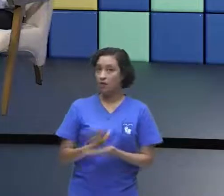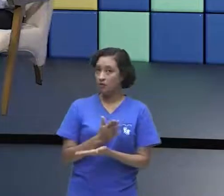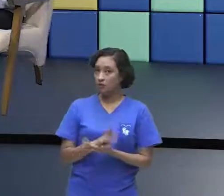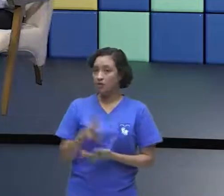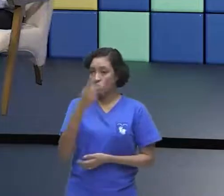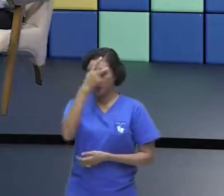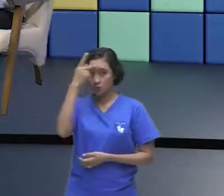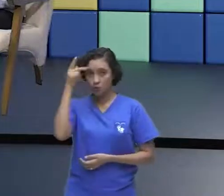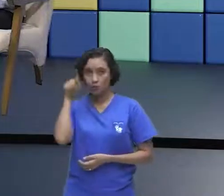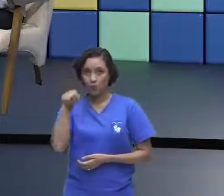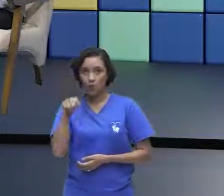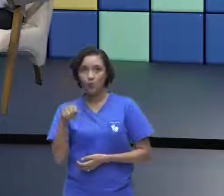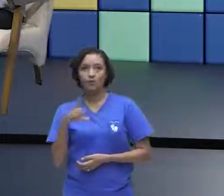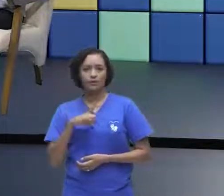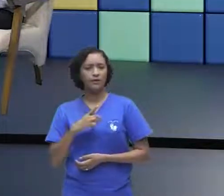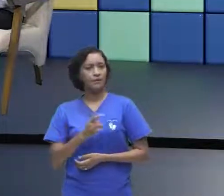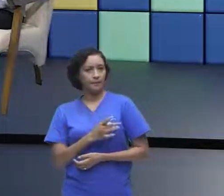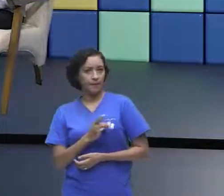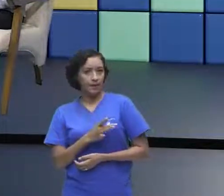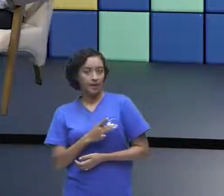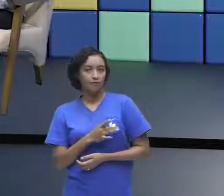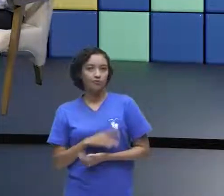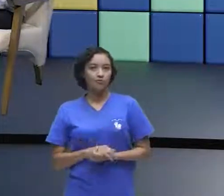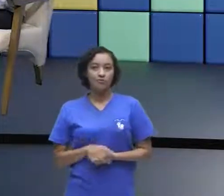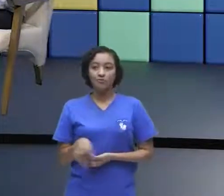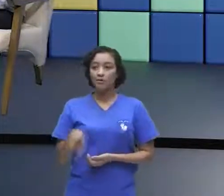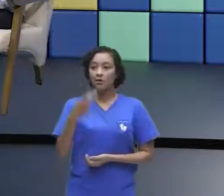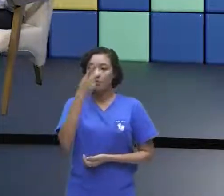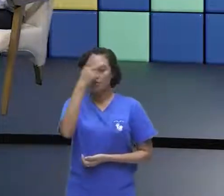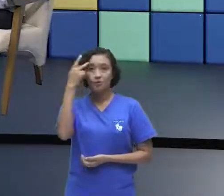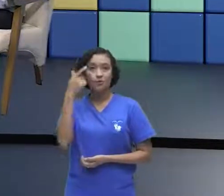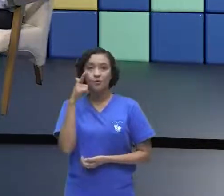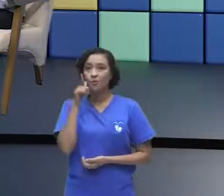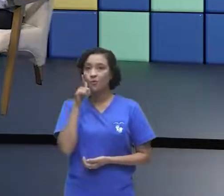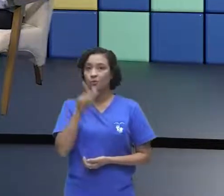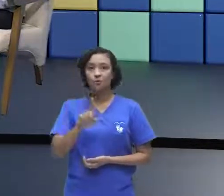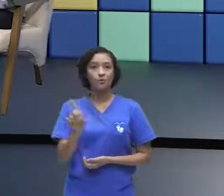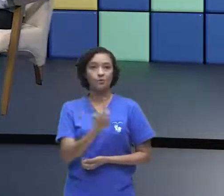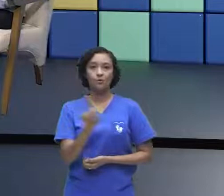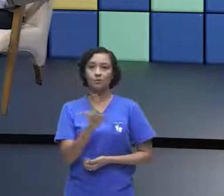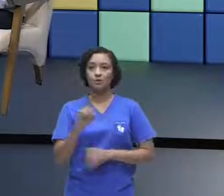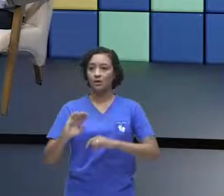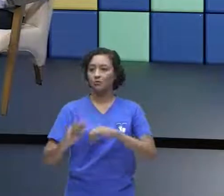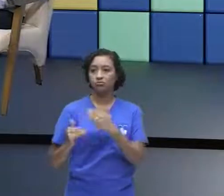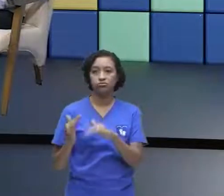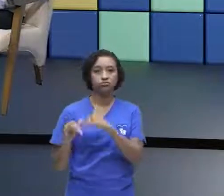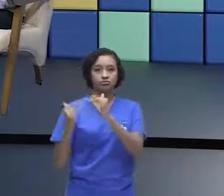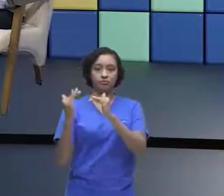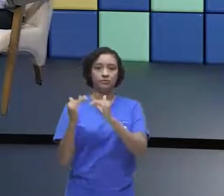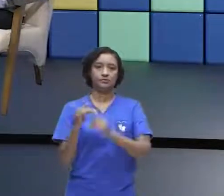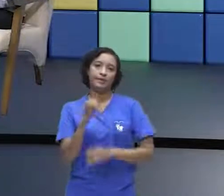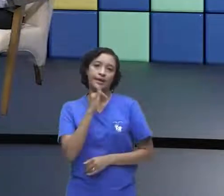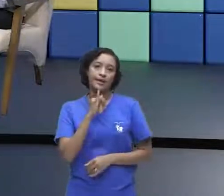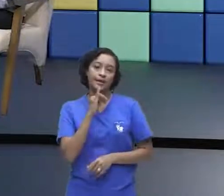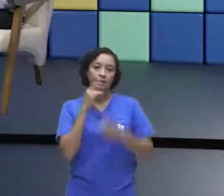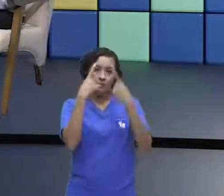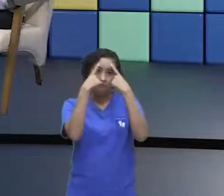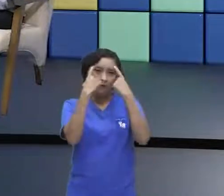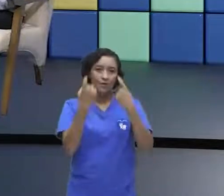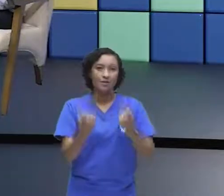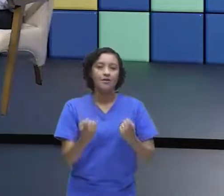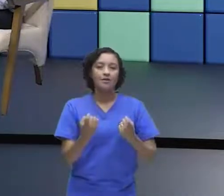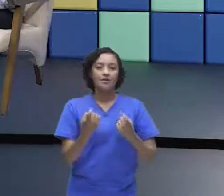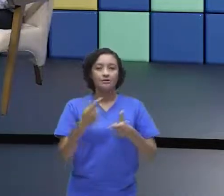situação e ela, por exemplo, não consegue sair de uma situação dessa, né? Sei lá, vamos supor, uma agressão, né? Um